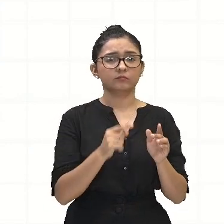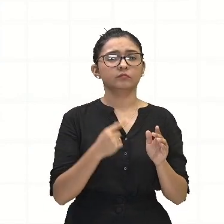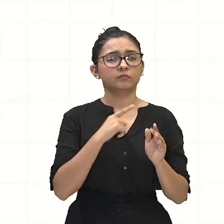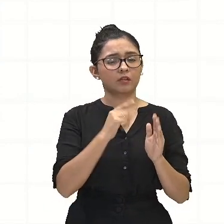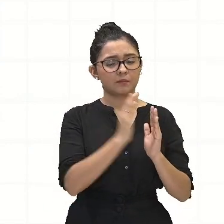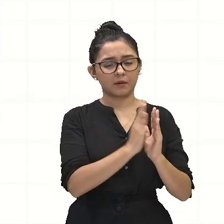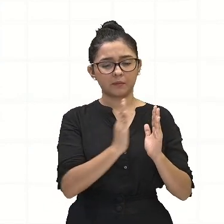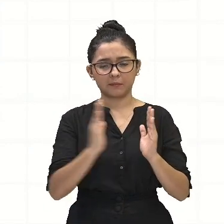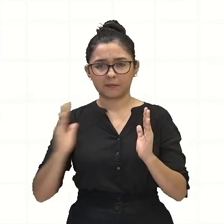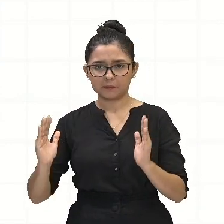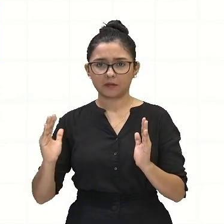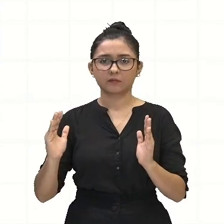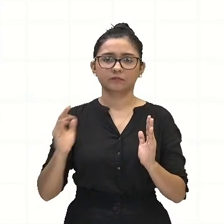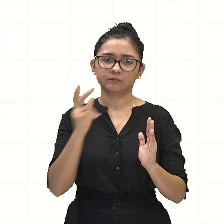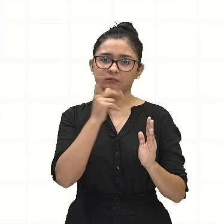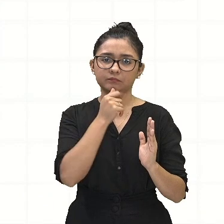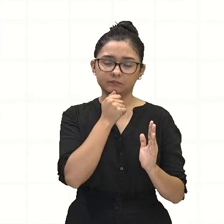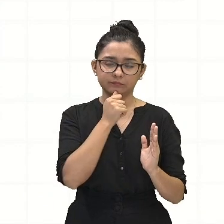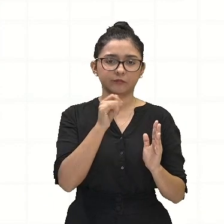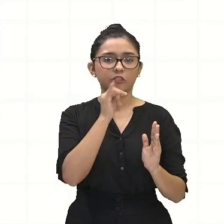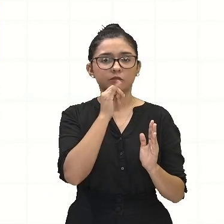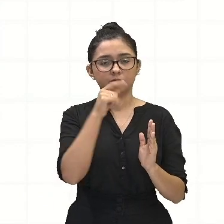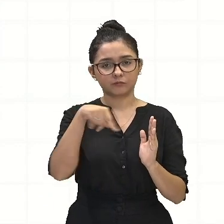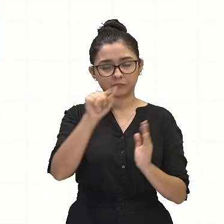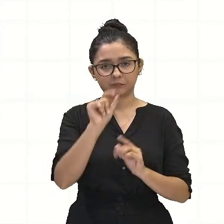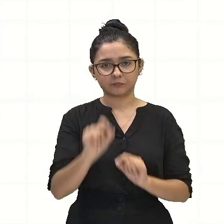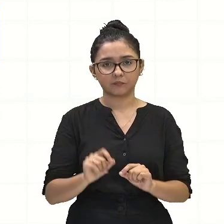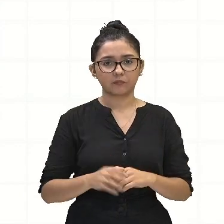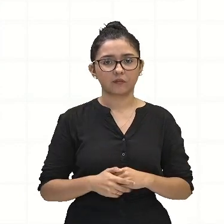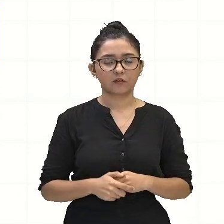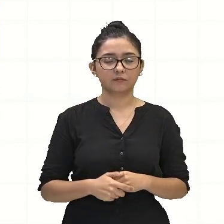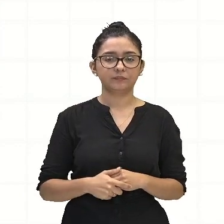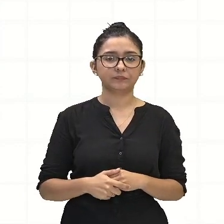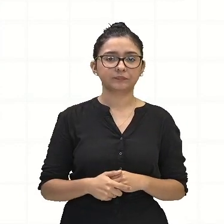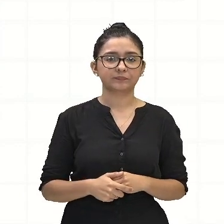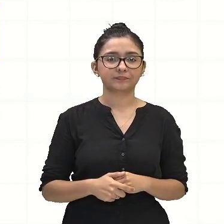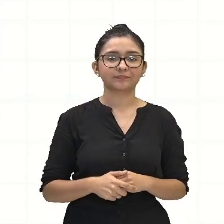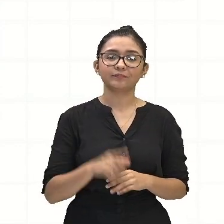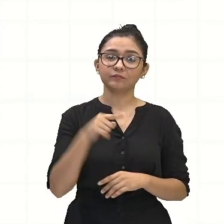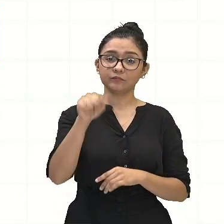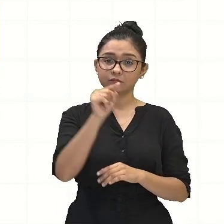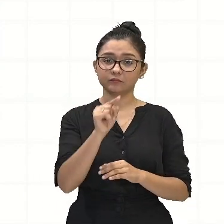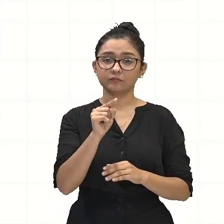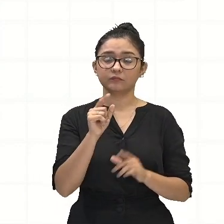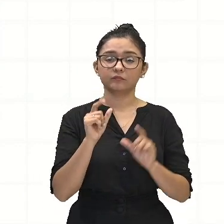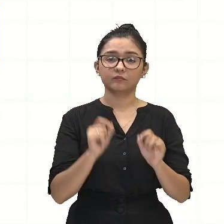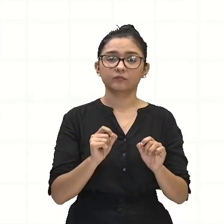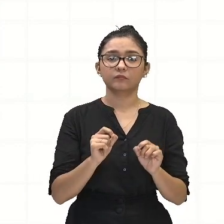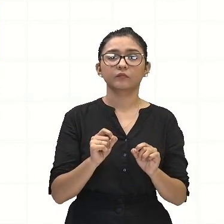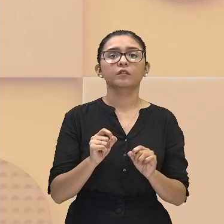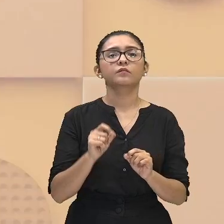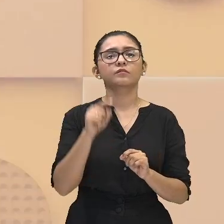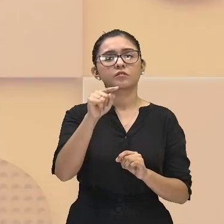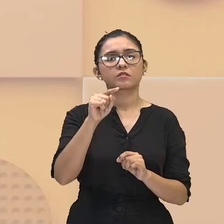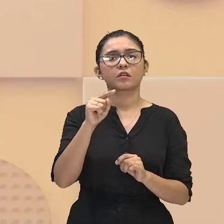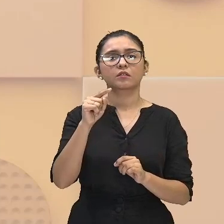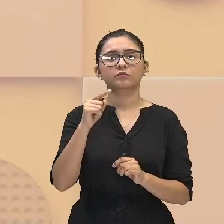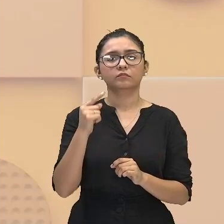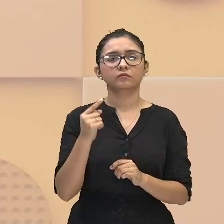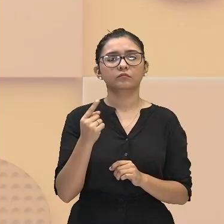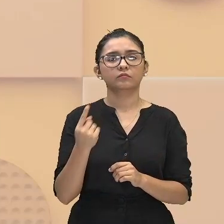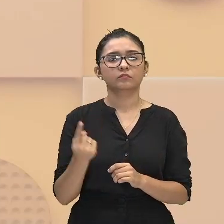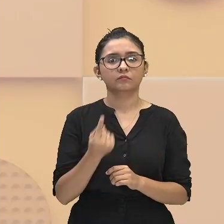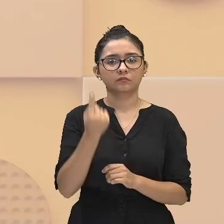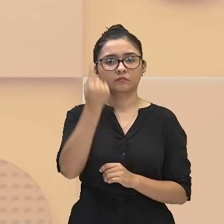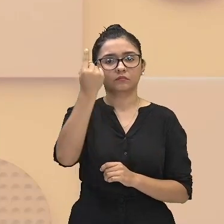várias etapas. Você, por exemplo, para você chegar na altura que você está, na